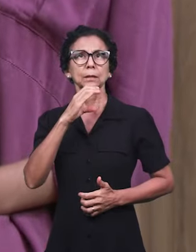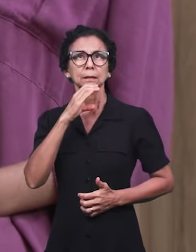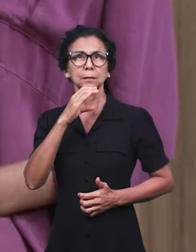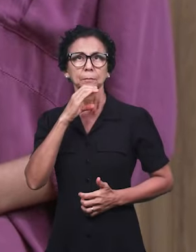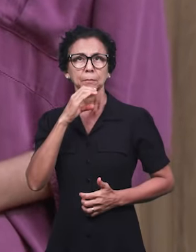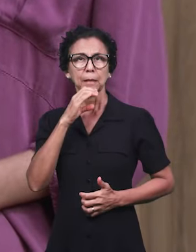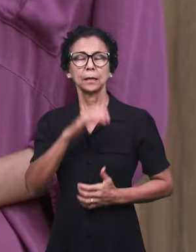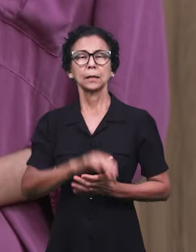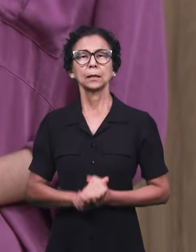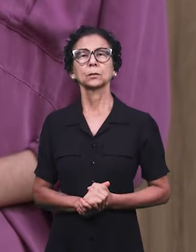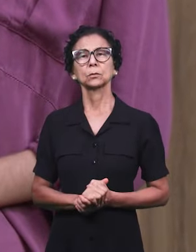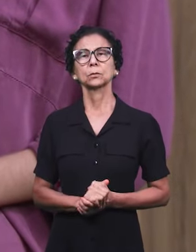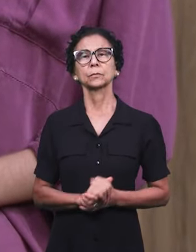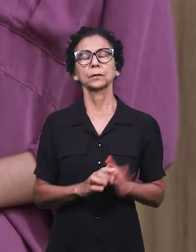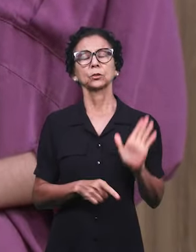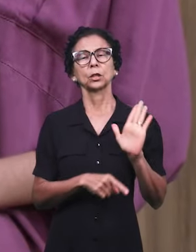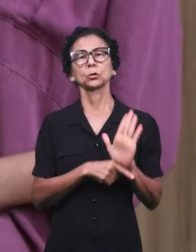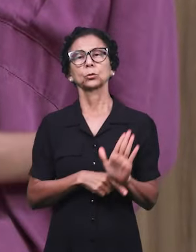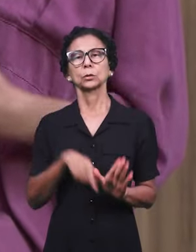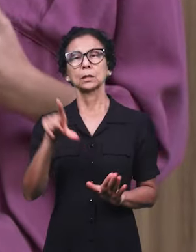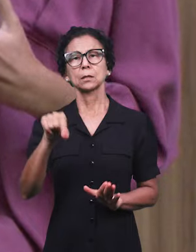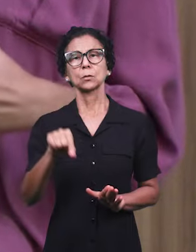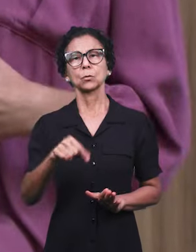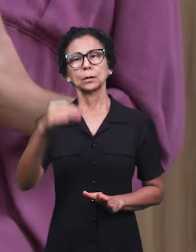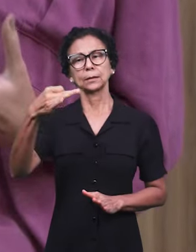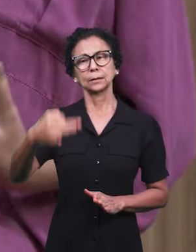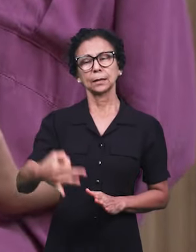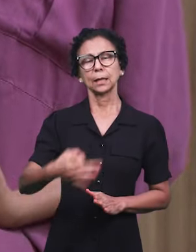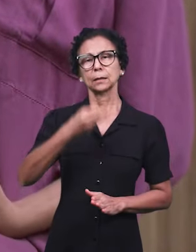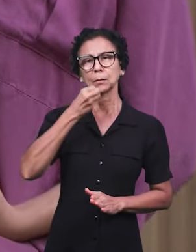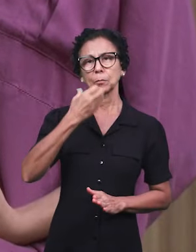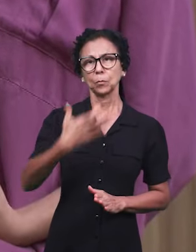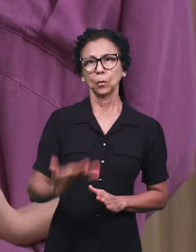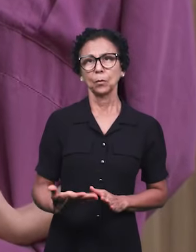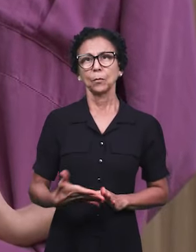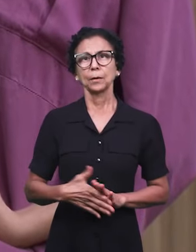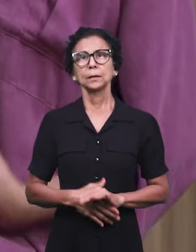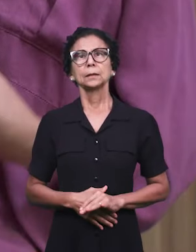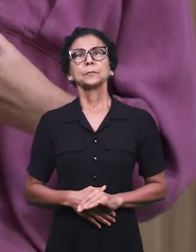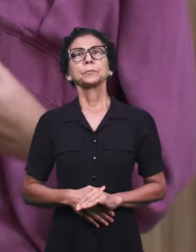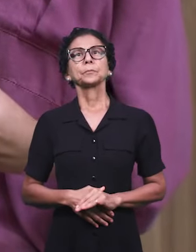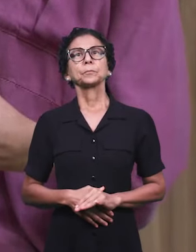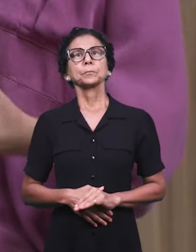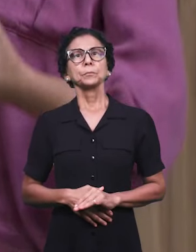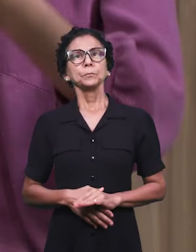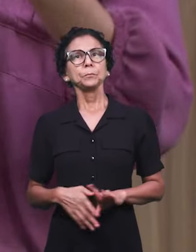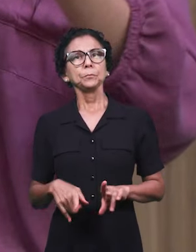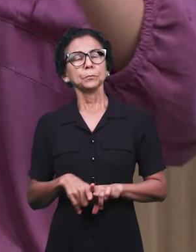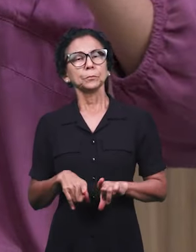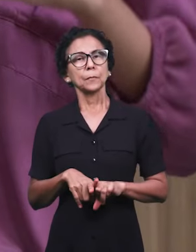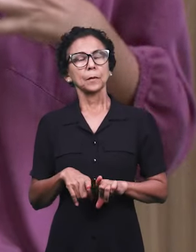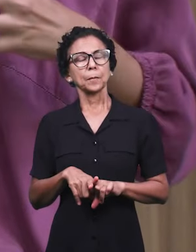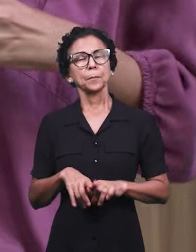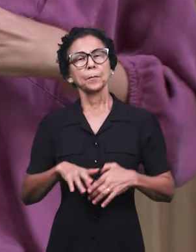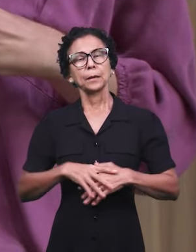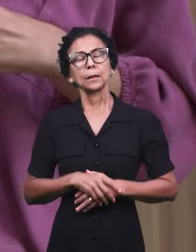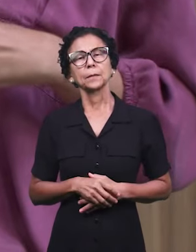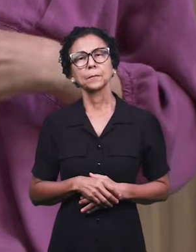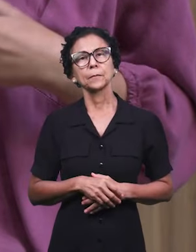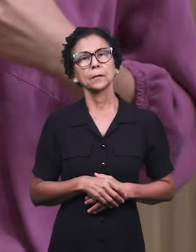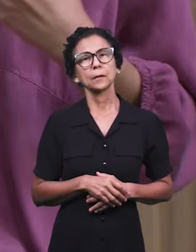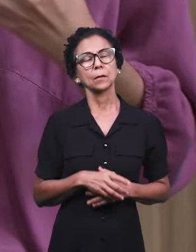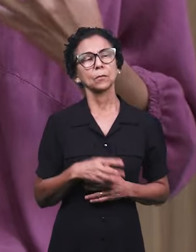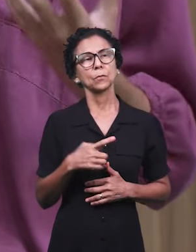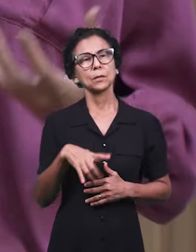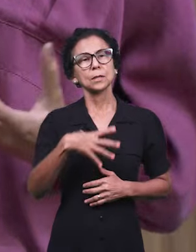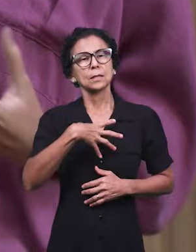com que tomemos as nossas melhores decisões diante dos desafios da vida, né? Além disso, a terapia é um ambiente acolhedor.